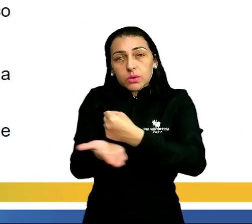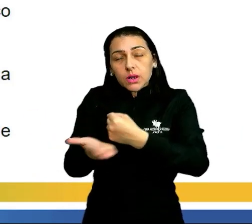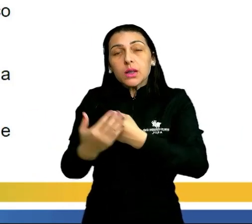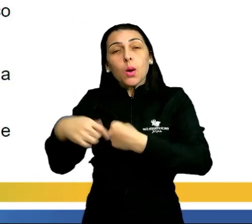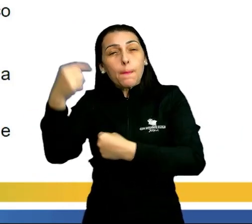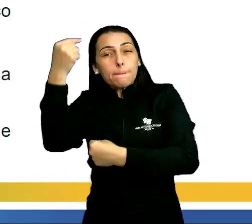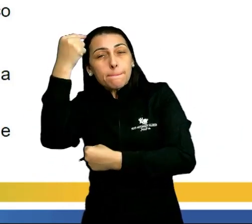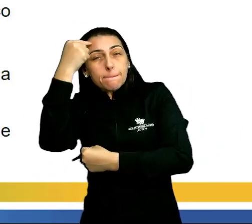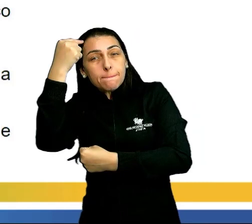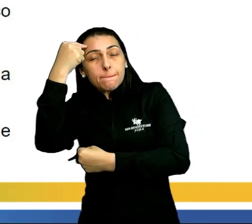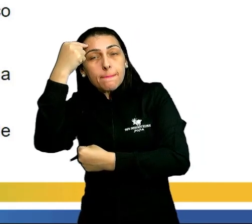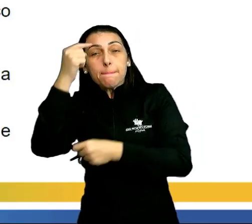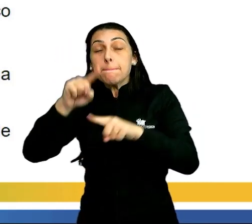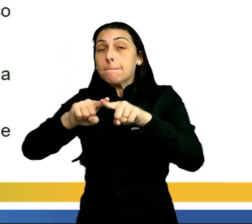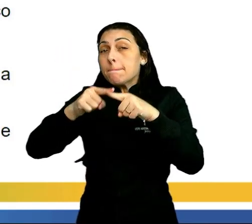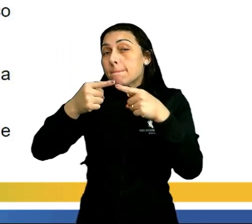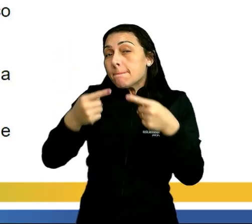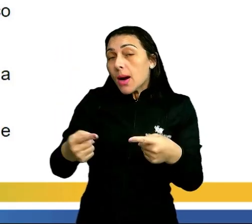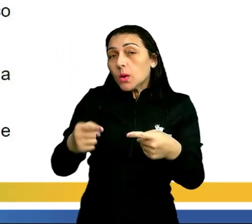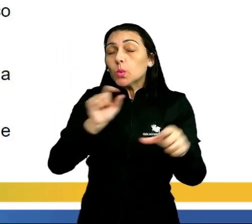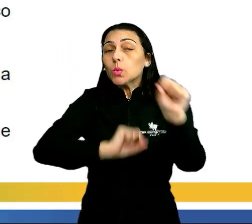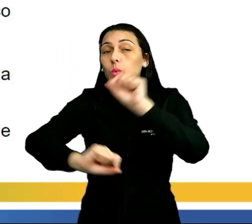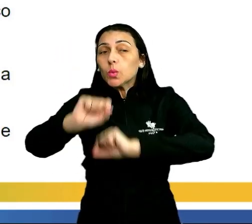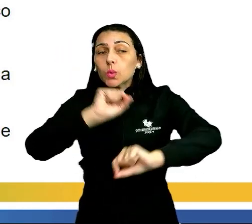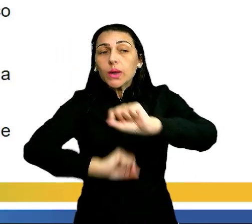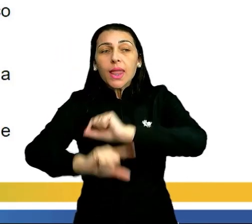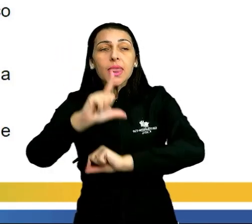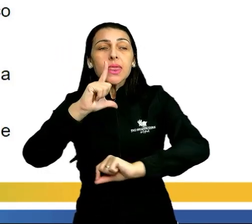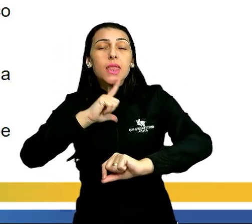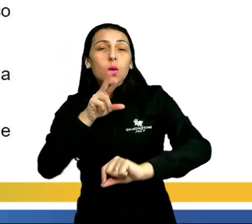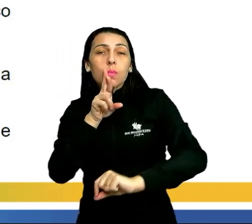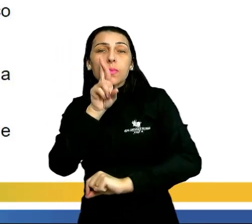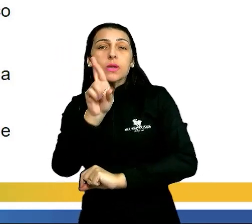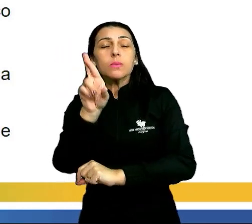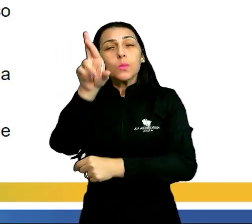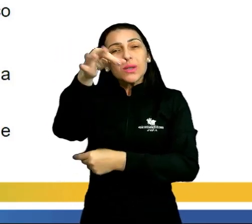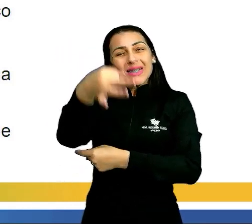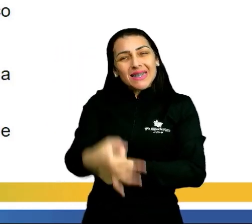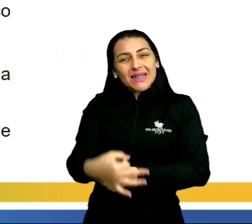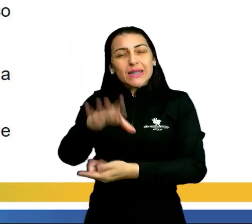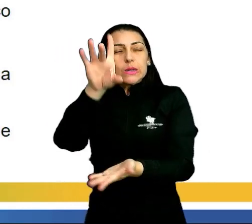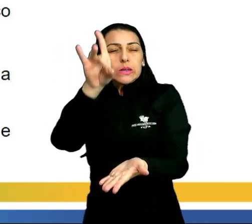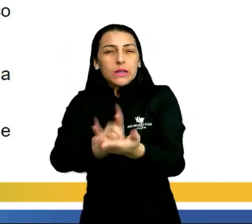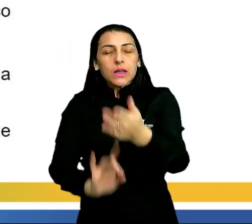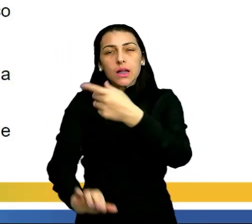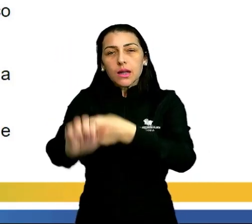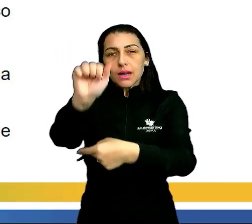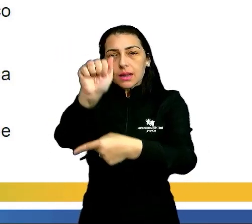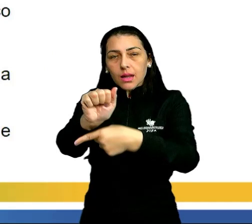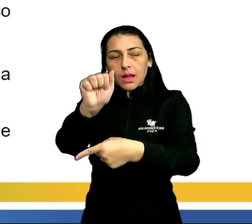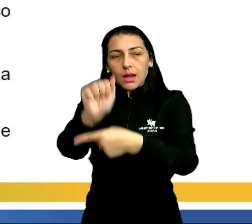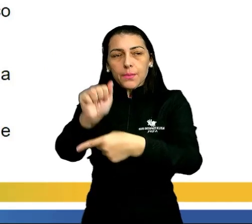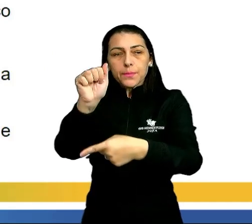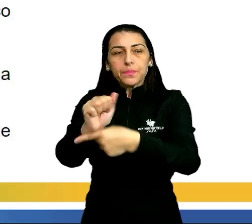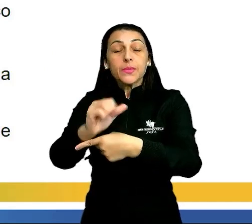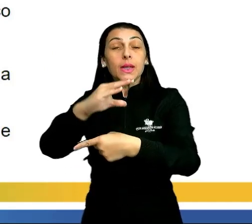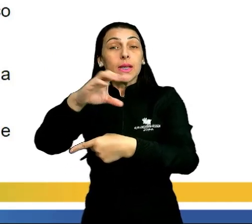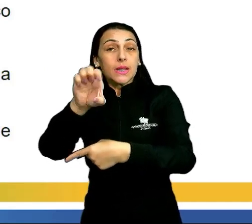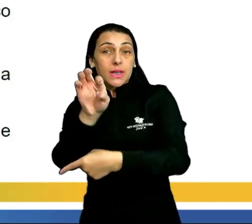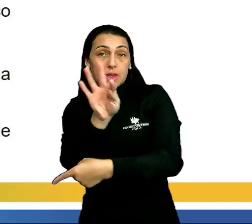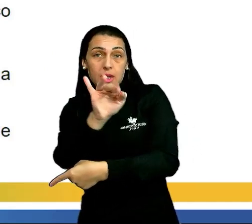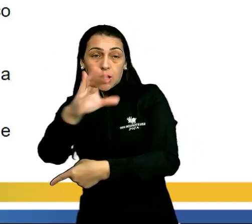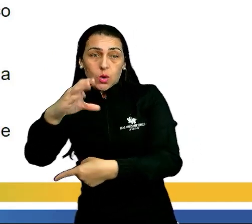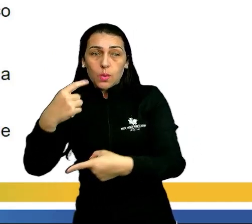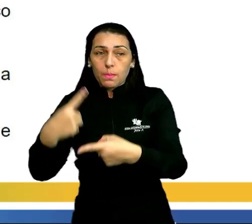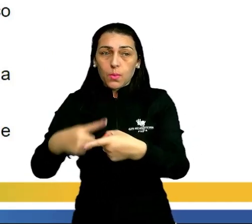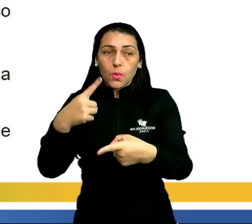racionalista. Mas, de qualquer maneira, o que nós vamos ter como resposta verdadeira aí? A letra A. É cético